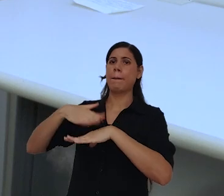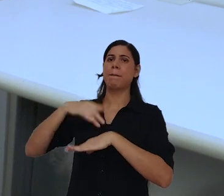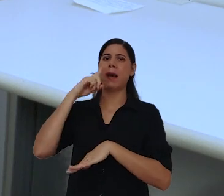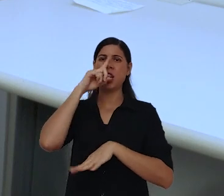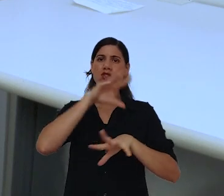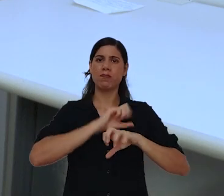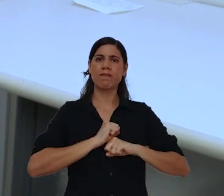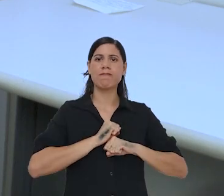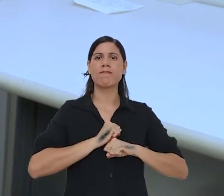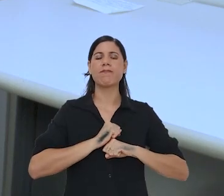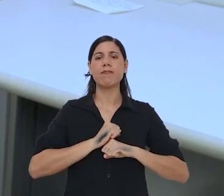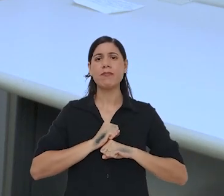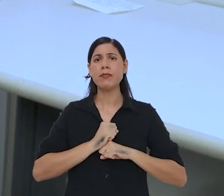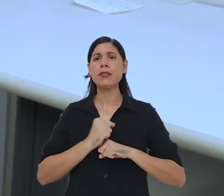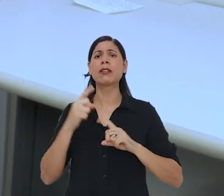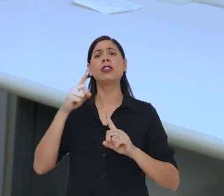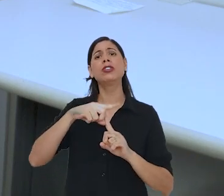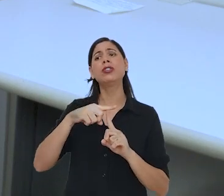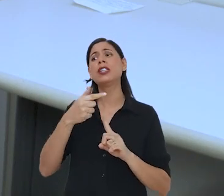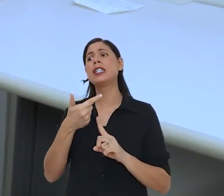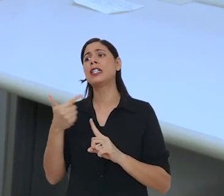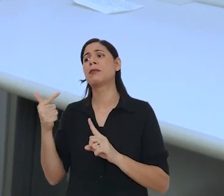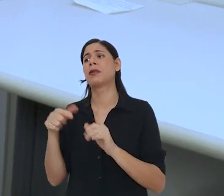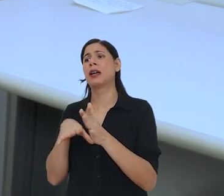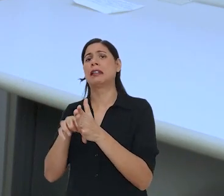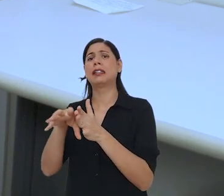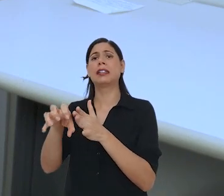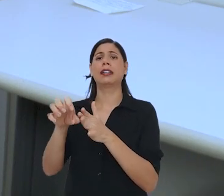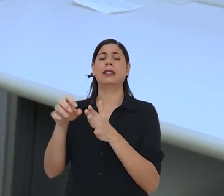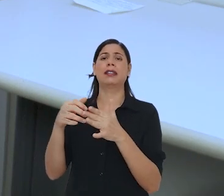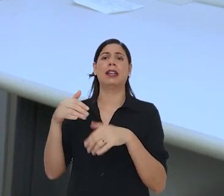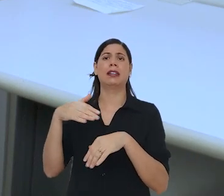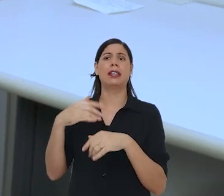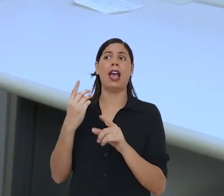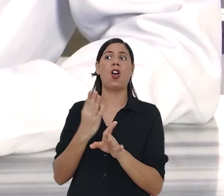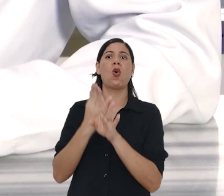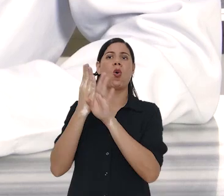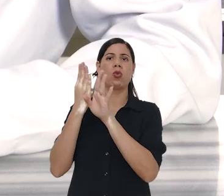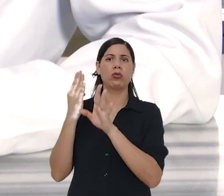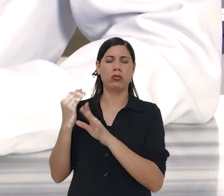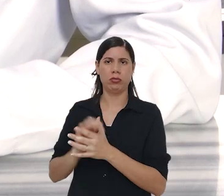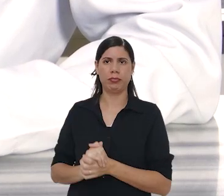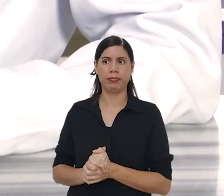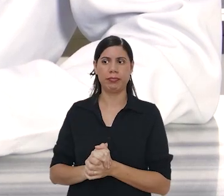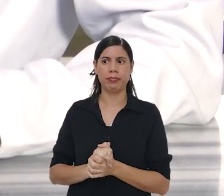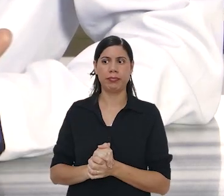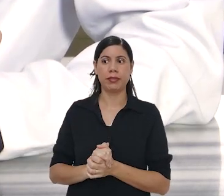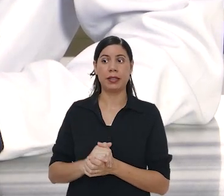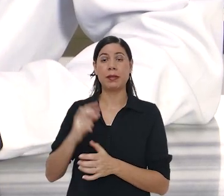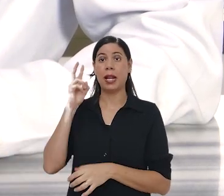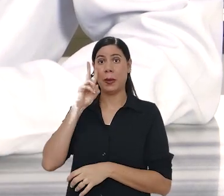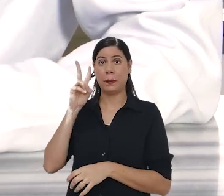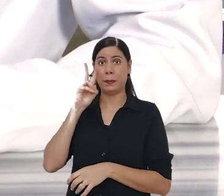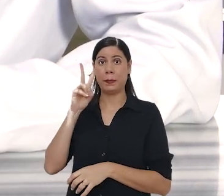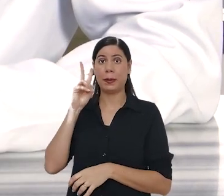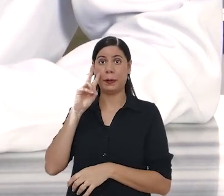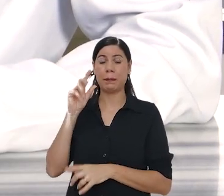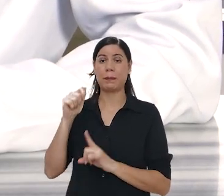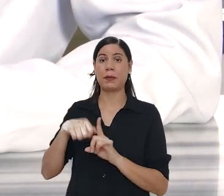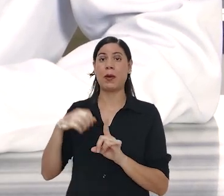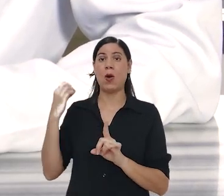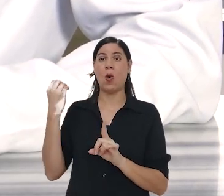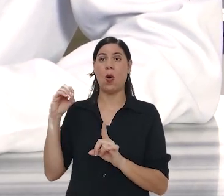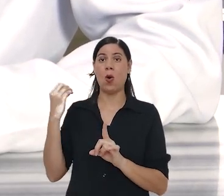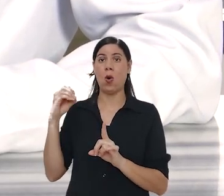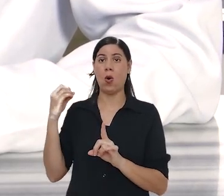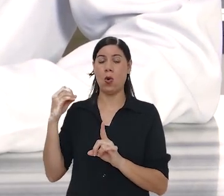câncer de pele, quais os outros tipos de câncer que são mais comuns? A gente tem que lembrar do Outubro Rosa, que é a época do câncer de